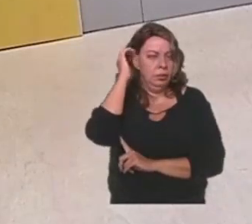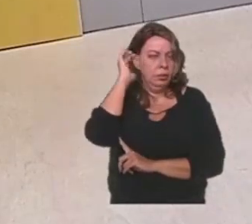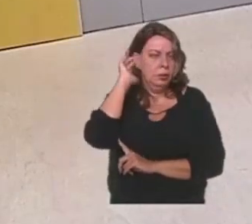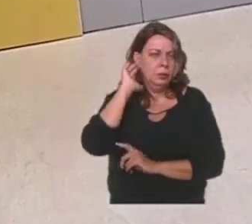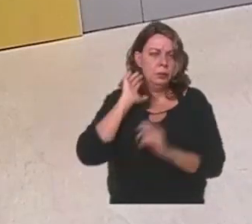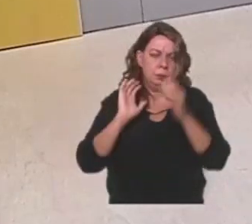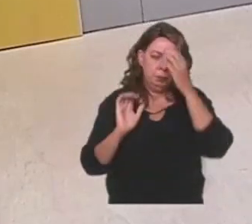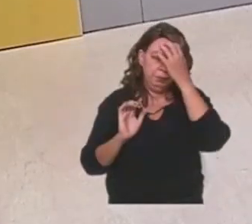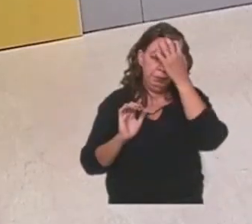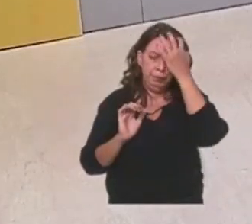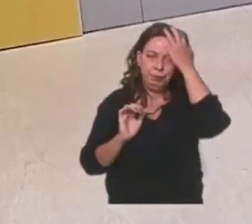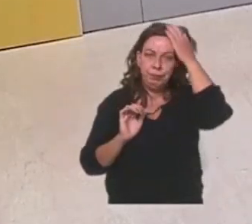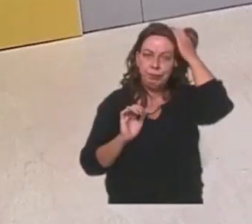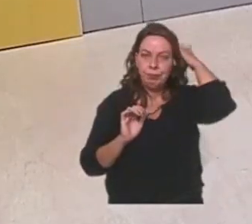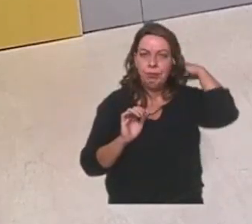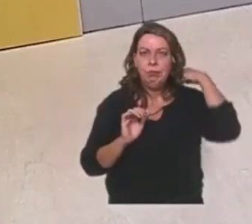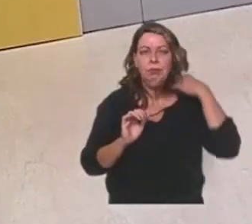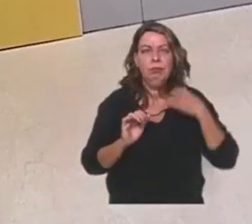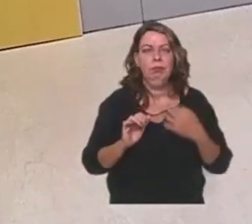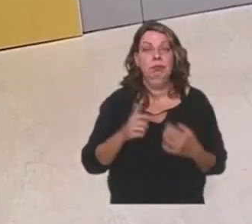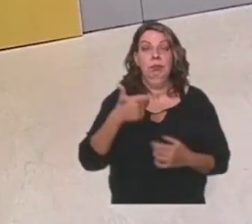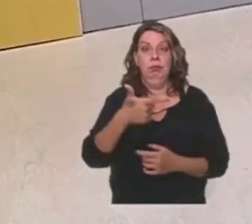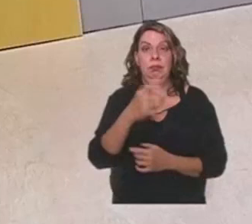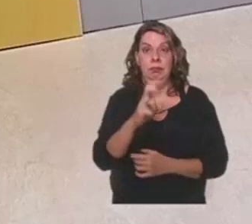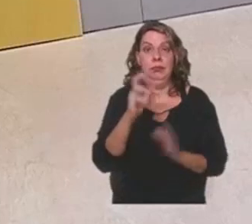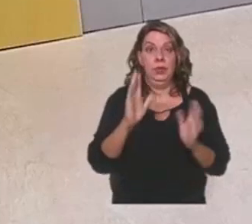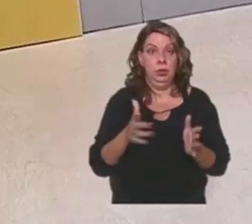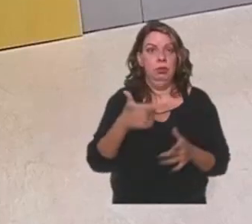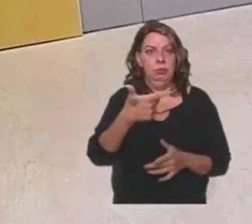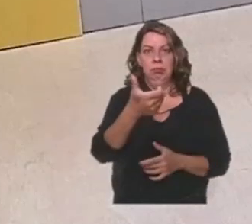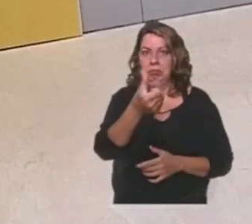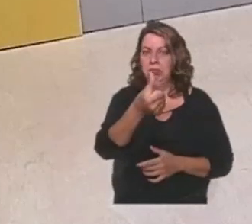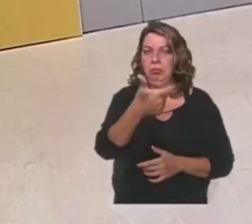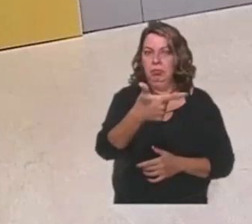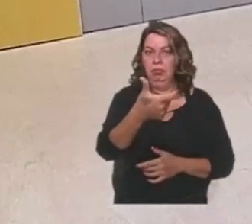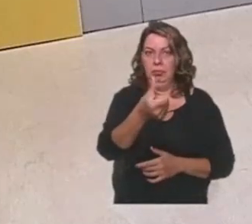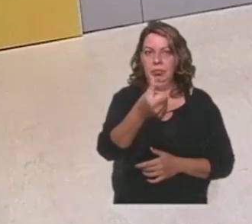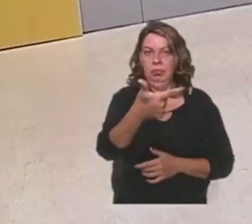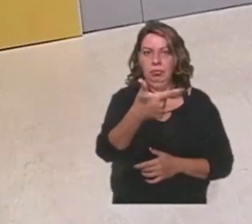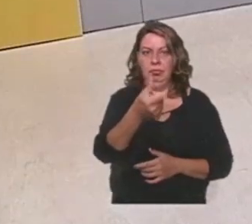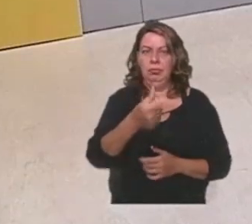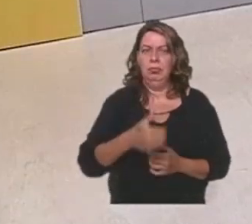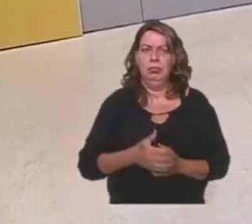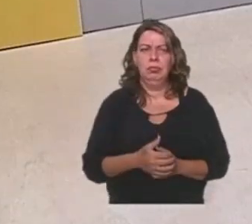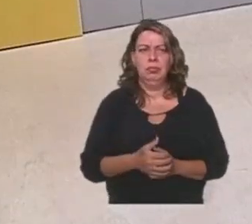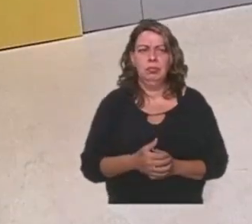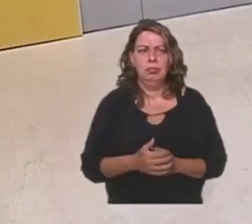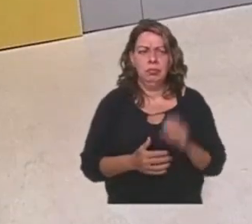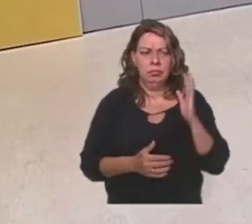52, olha, 52 já foi, 26 agora, 26, 26,